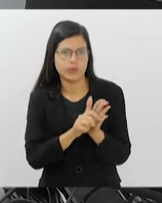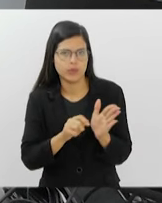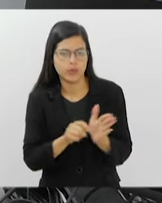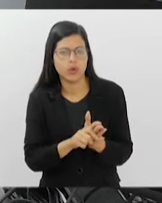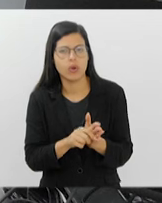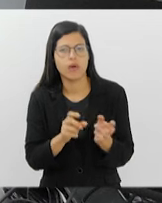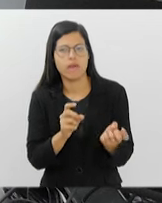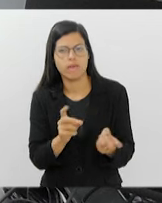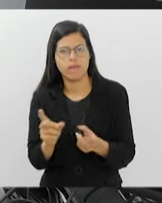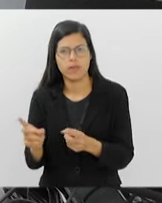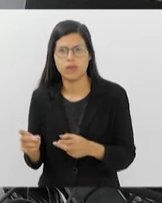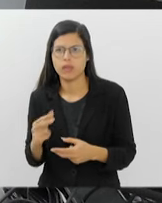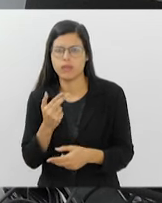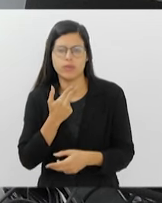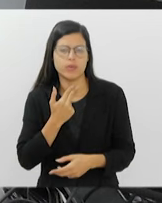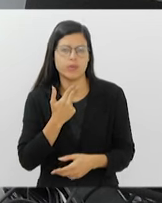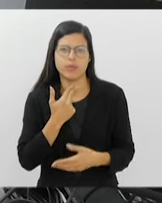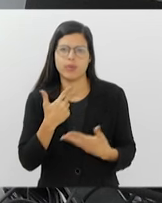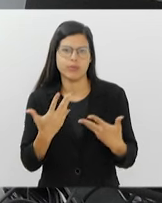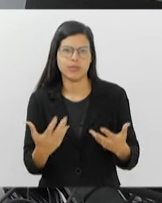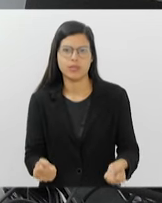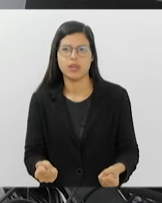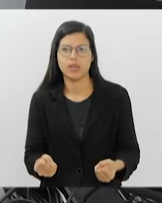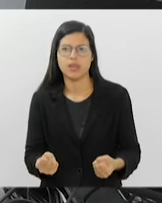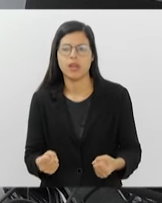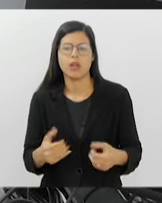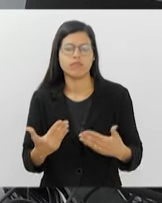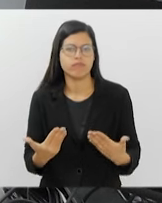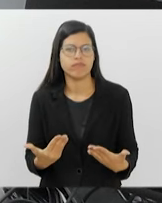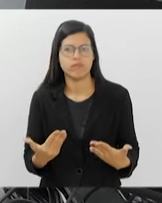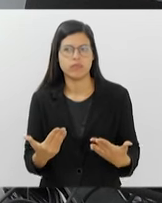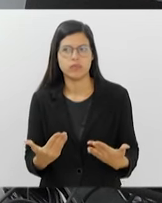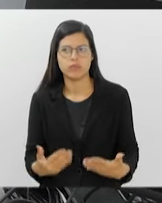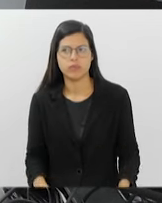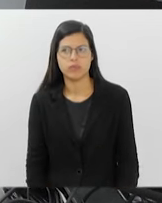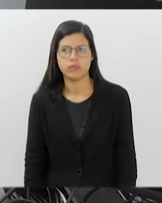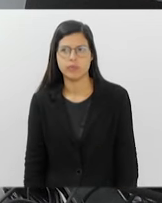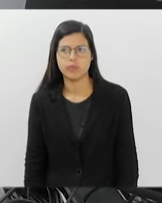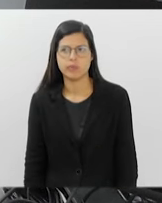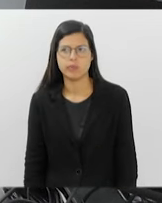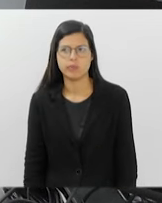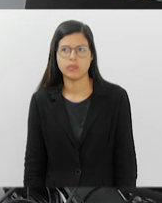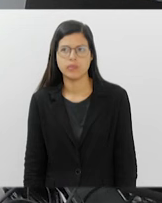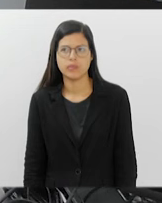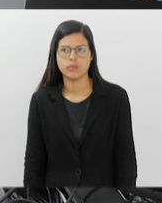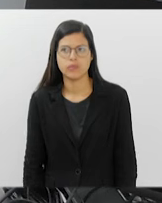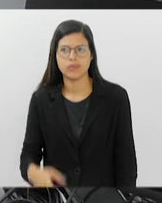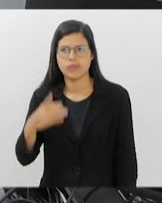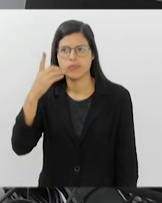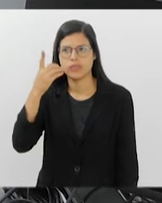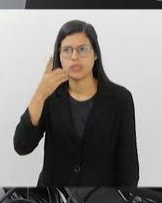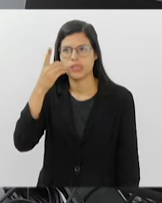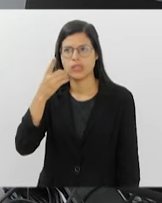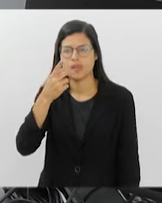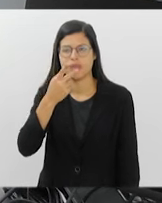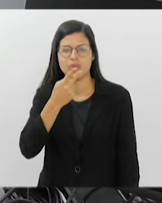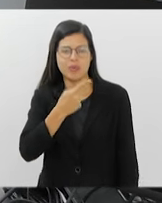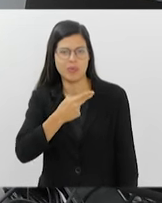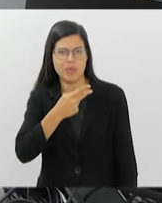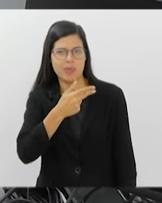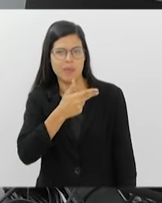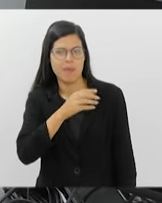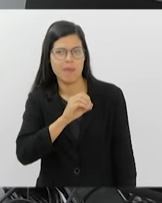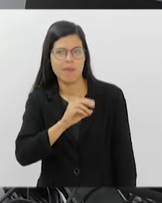Estado um Palco para isso senhores nada mais havendo a tratar Ah sim Presidente Deputado pbu tem porte para usar essa arma aí